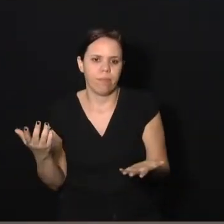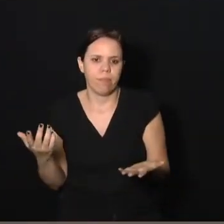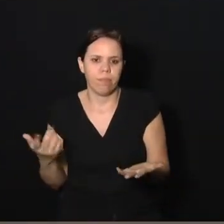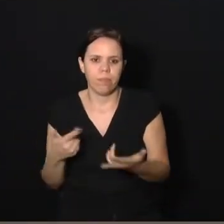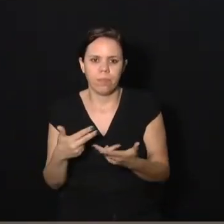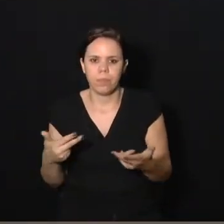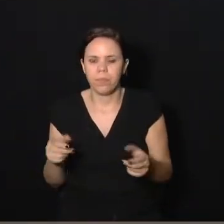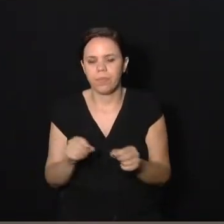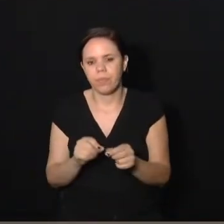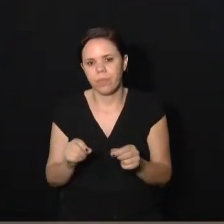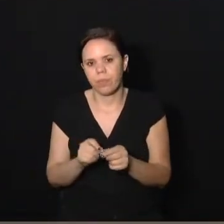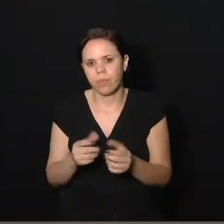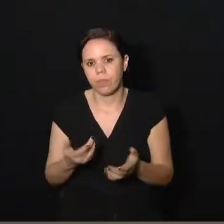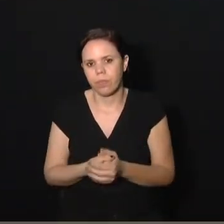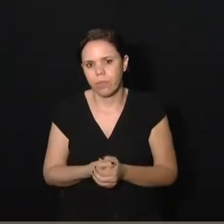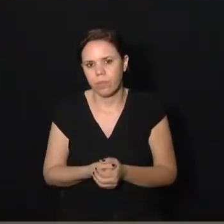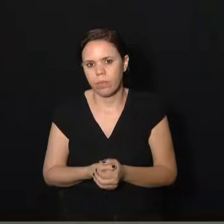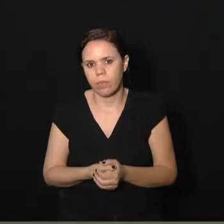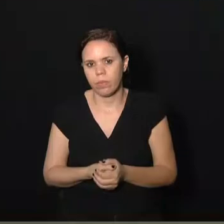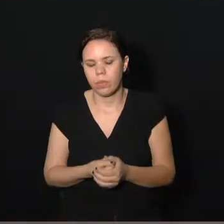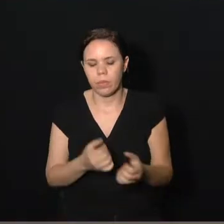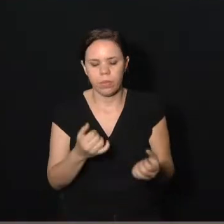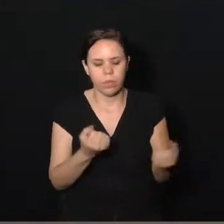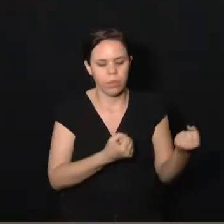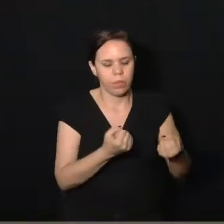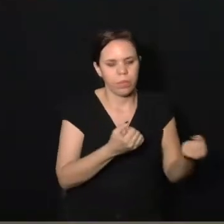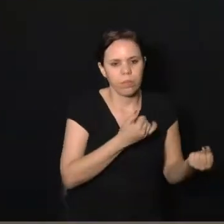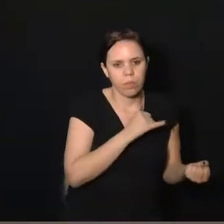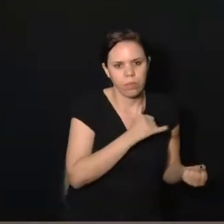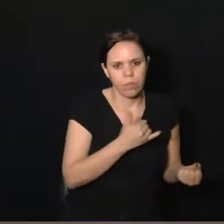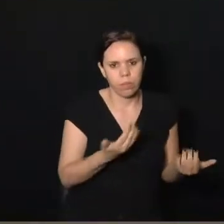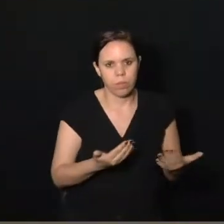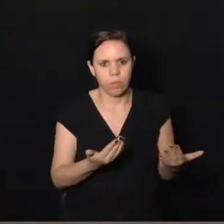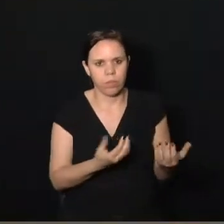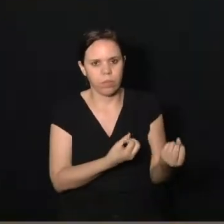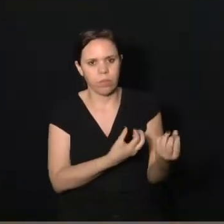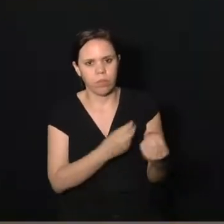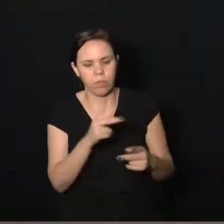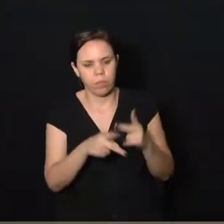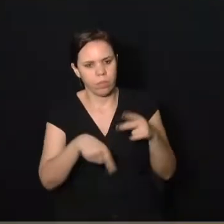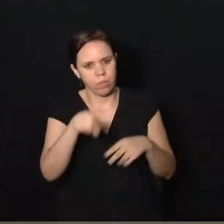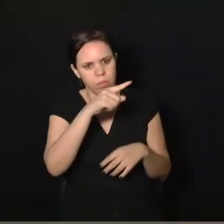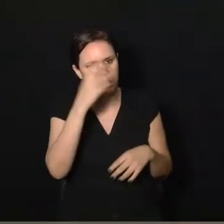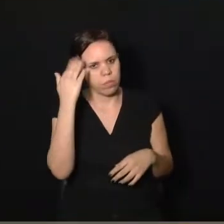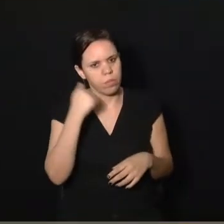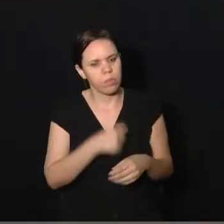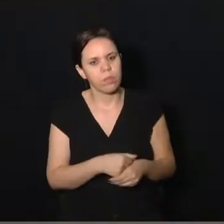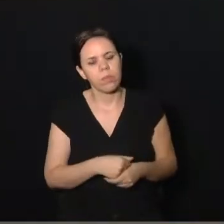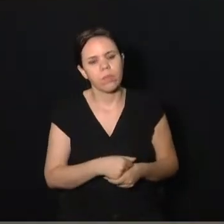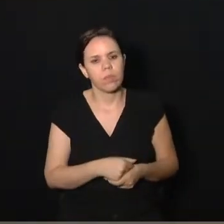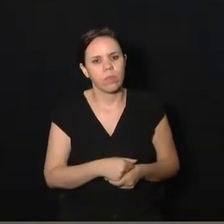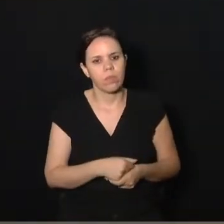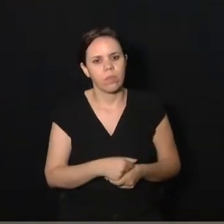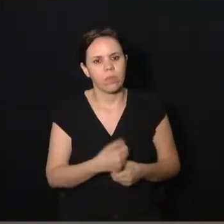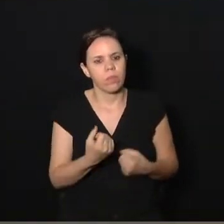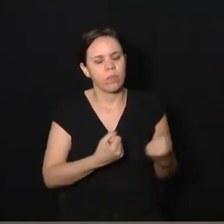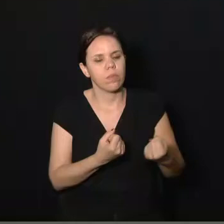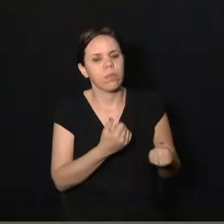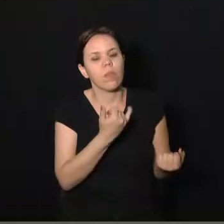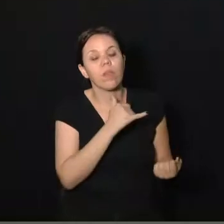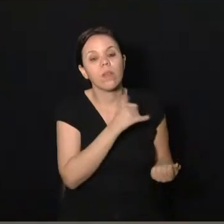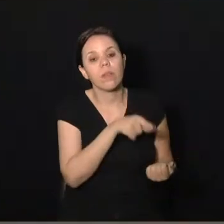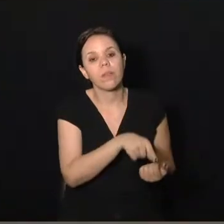lugares. Então, se você pegar, por exemplo, o carro elétrico, nos dias de hoje, a informação importante para o pessoal saber, que a gente fala muito nisso, mas o carro